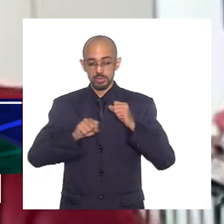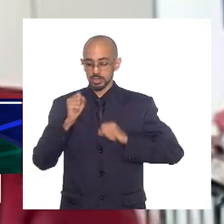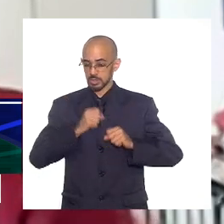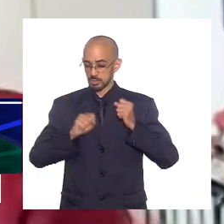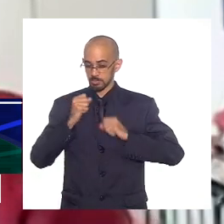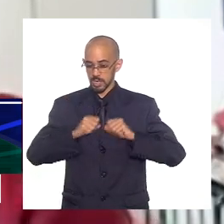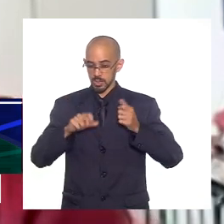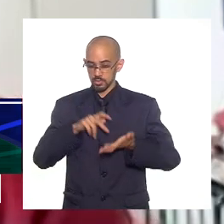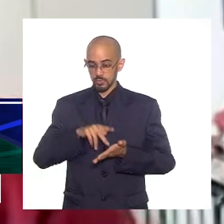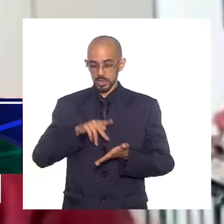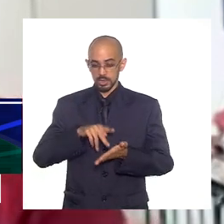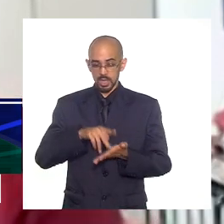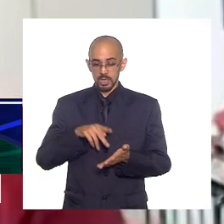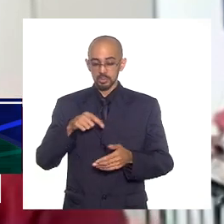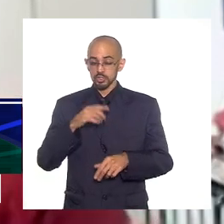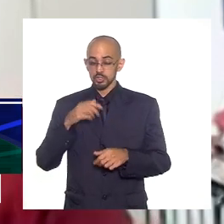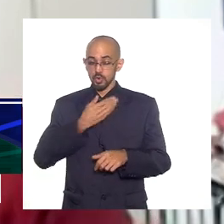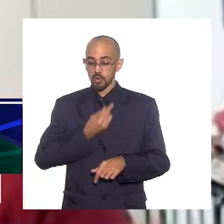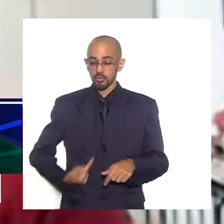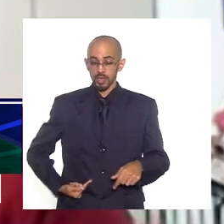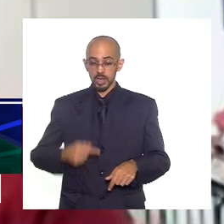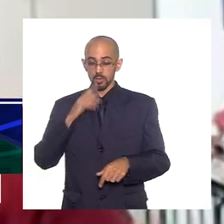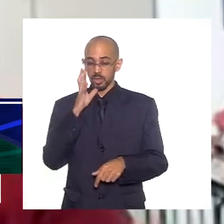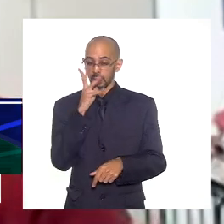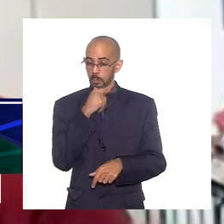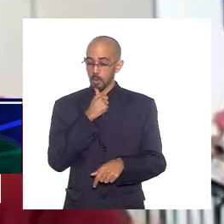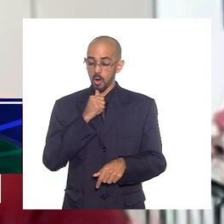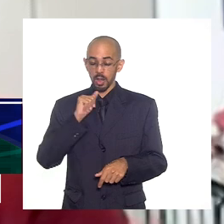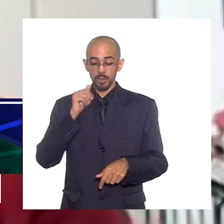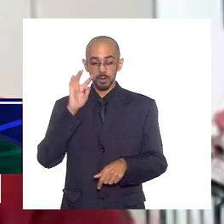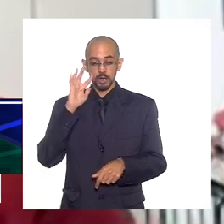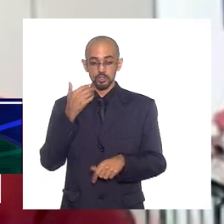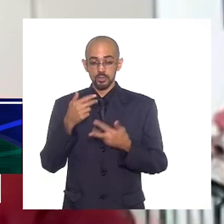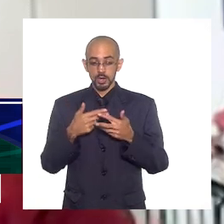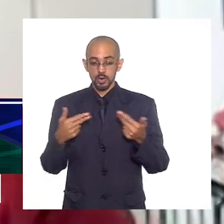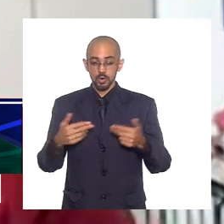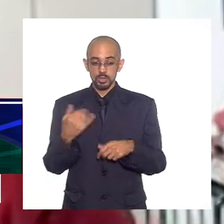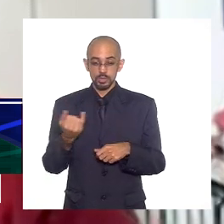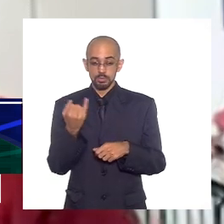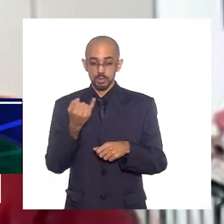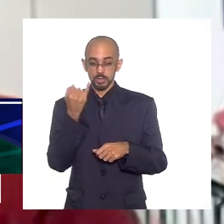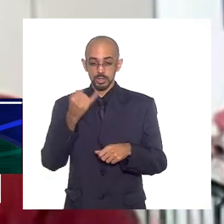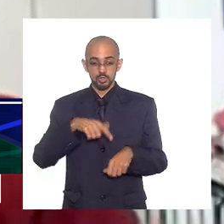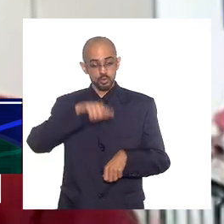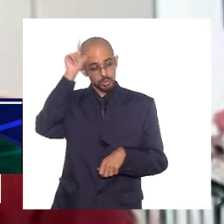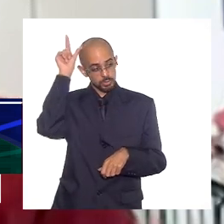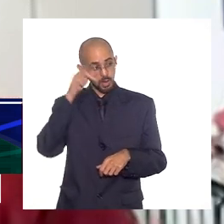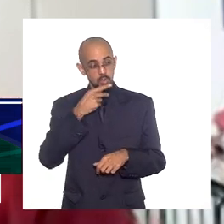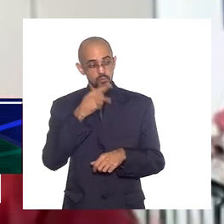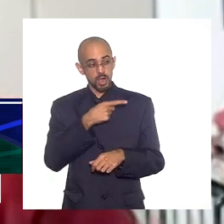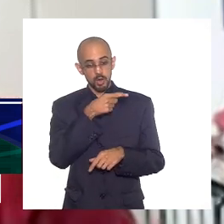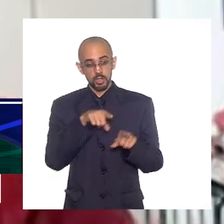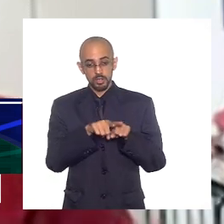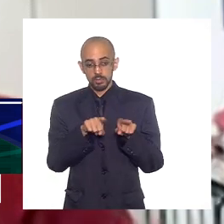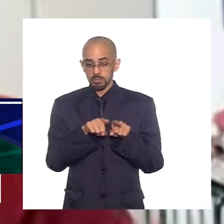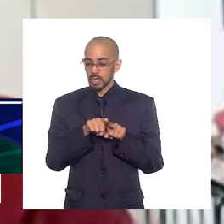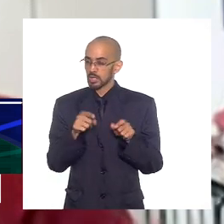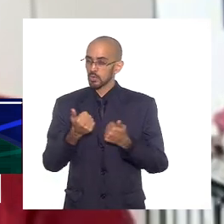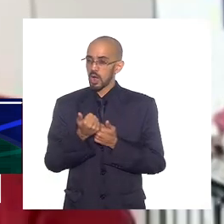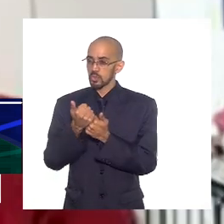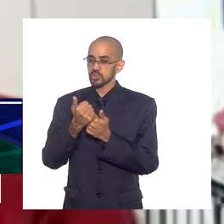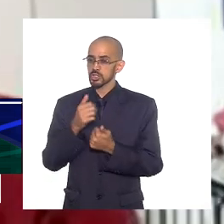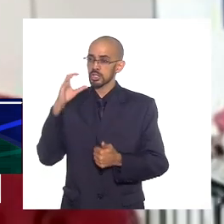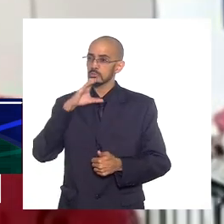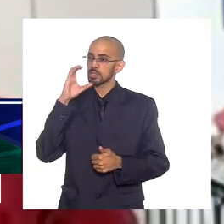gente vê que o governo tem demorado muito para tomar medidas muito importantes. O deputado Luiz Paulo também citou a questão do auxílio